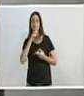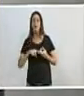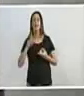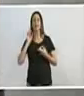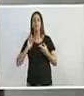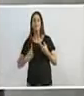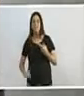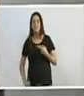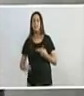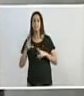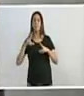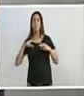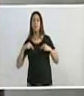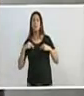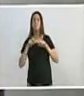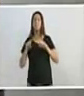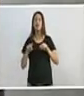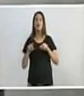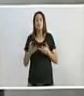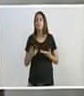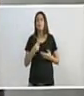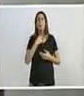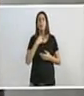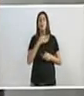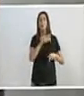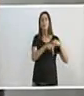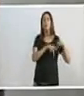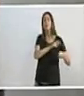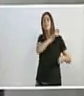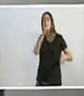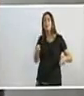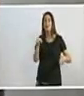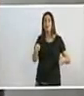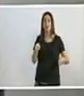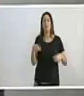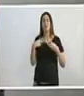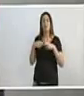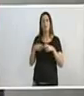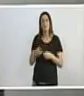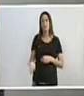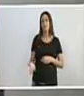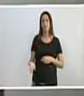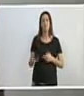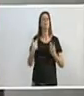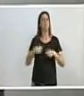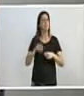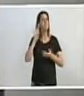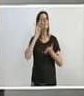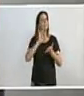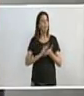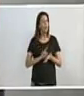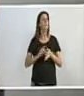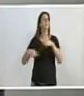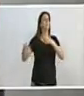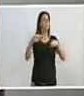a praticar essa injustiça. É hora de se discutir abertamente essa situação. É hora de